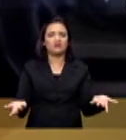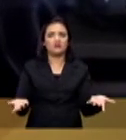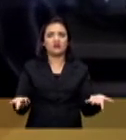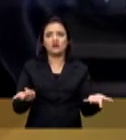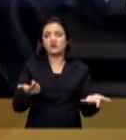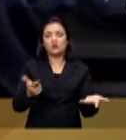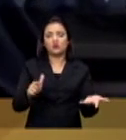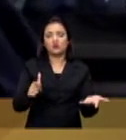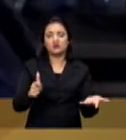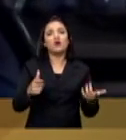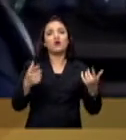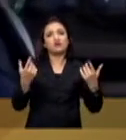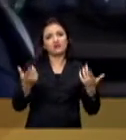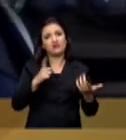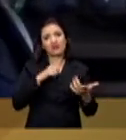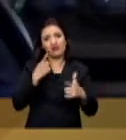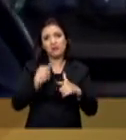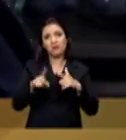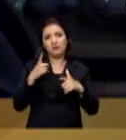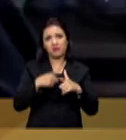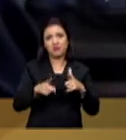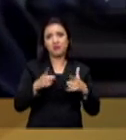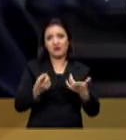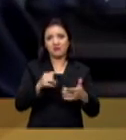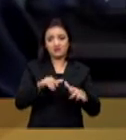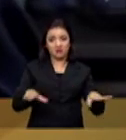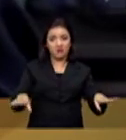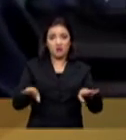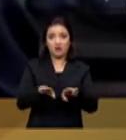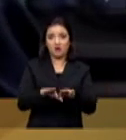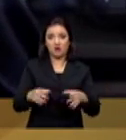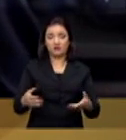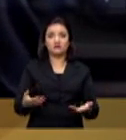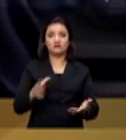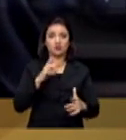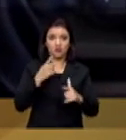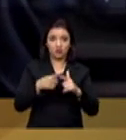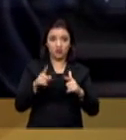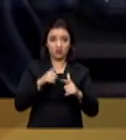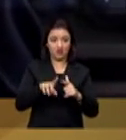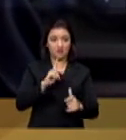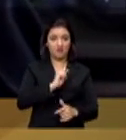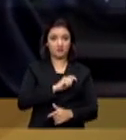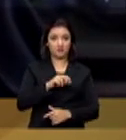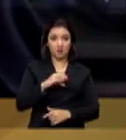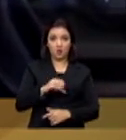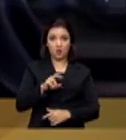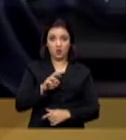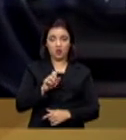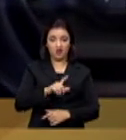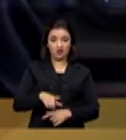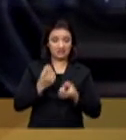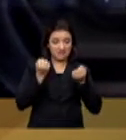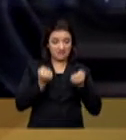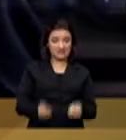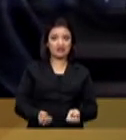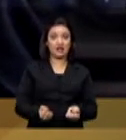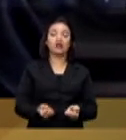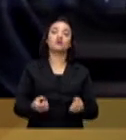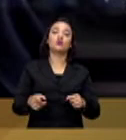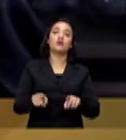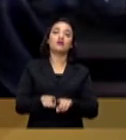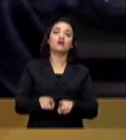pena. Então, temos um problema de crueldade, temos um problema de não individualização e também,